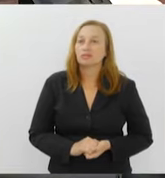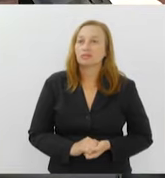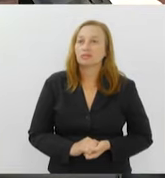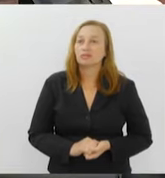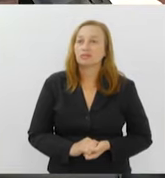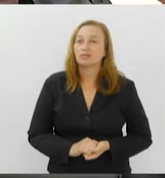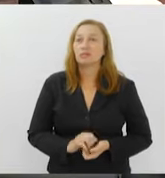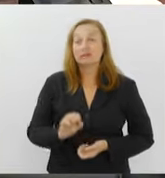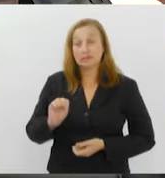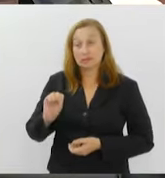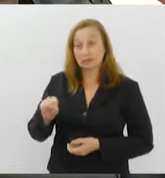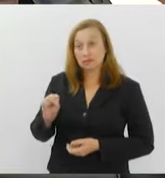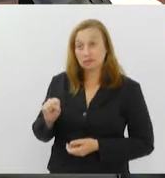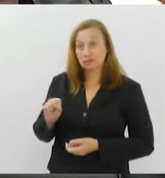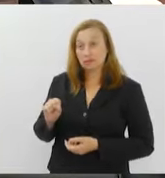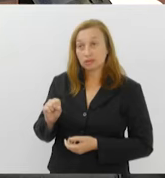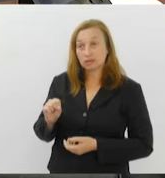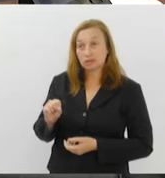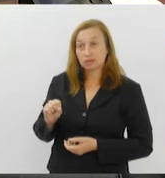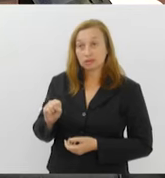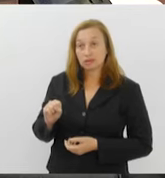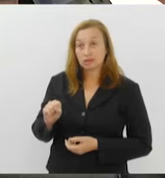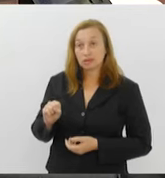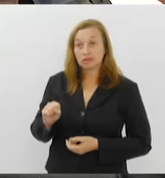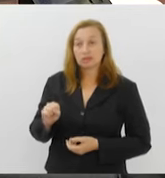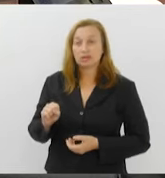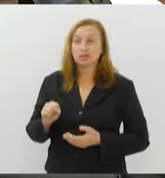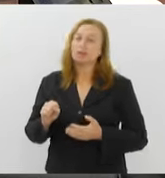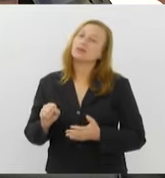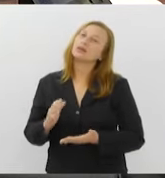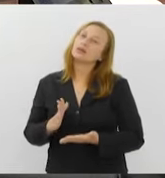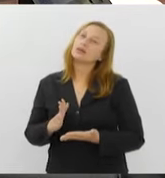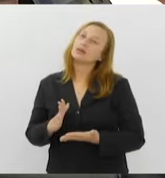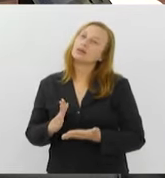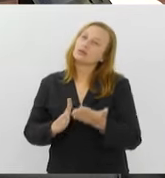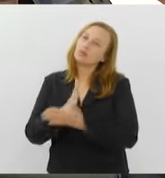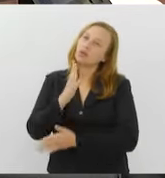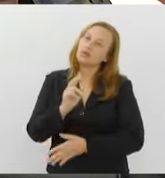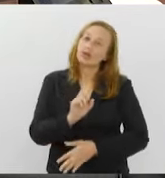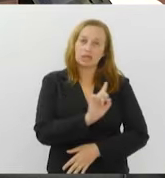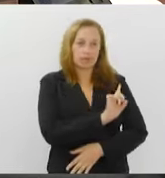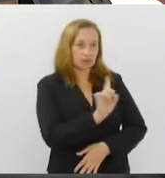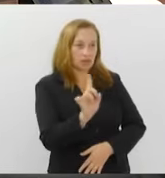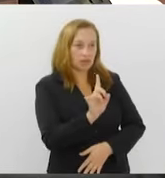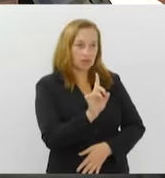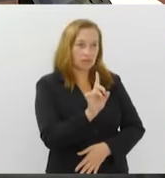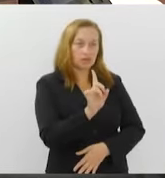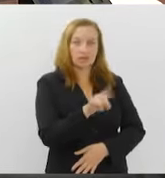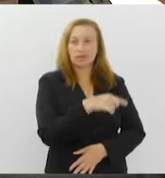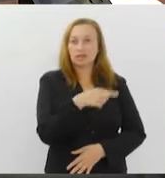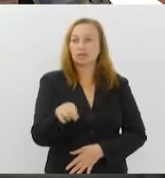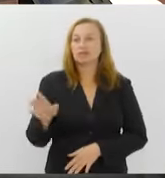Sim, aprova e não rejeita. Deputado Flávio Serafim.